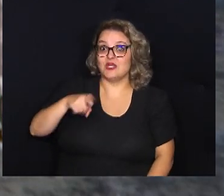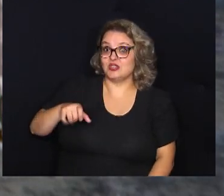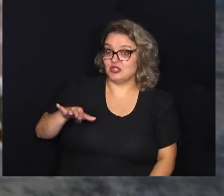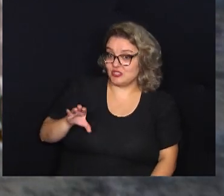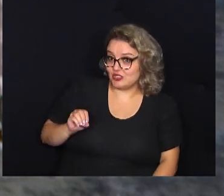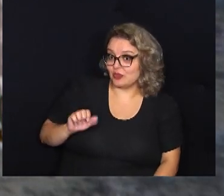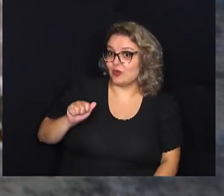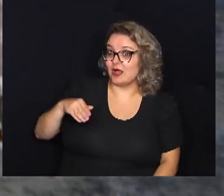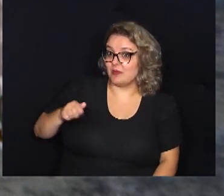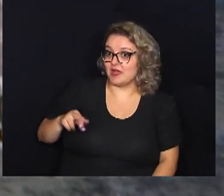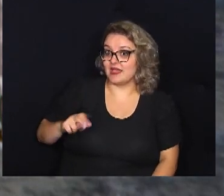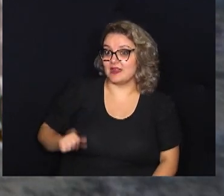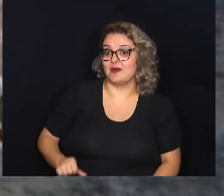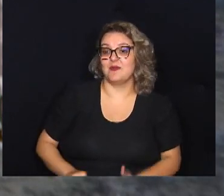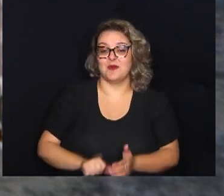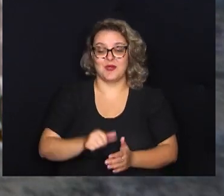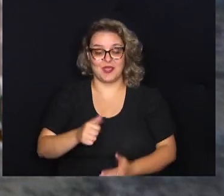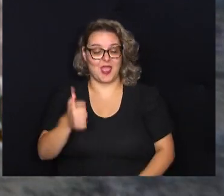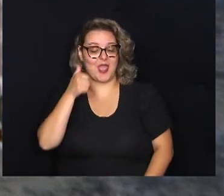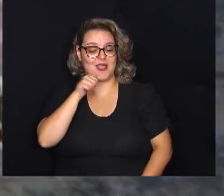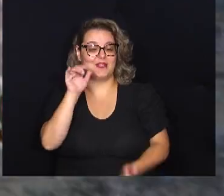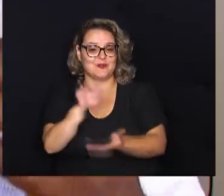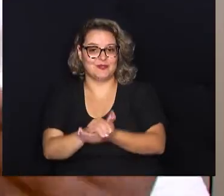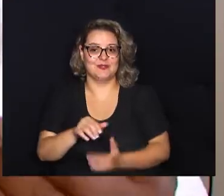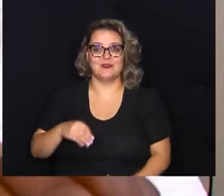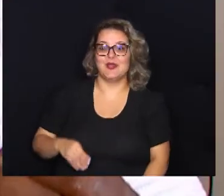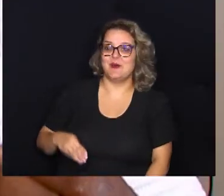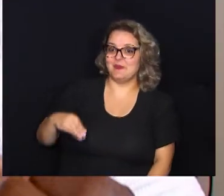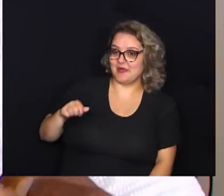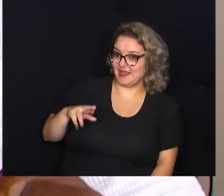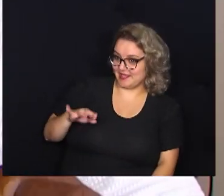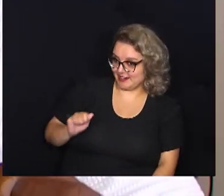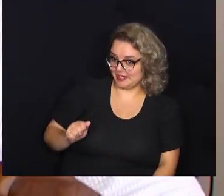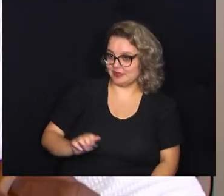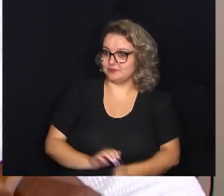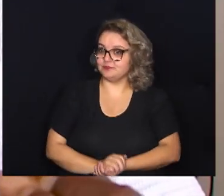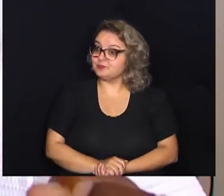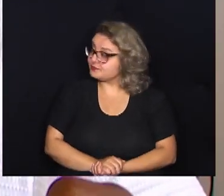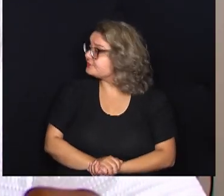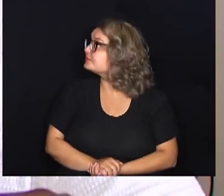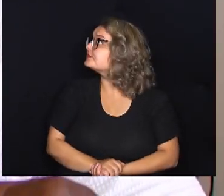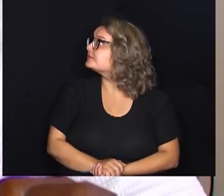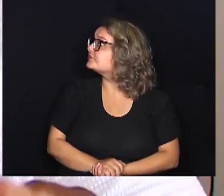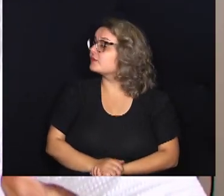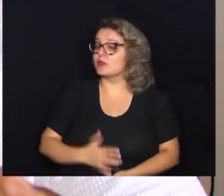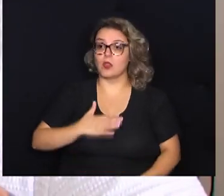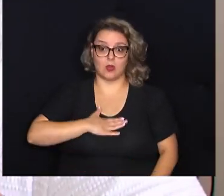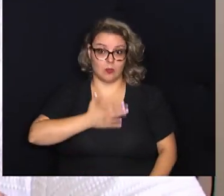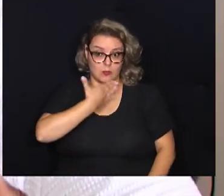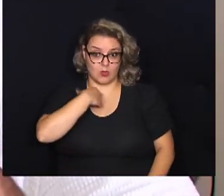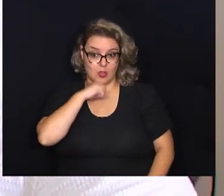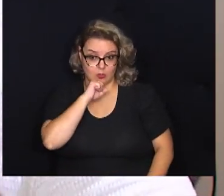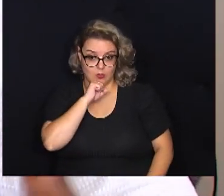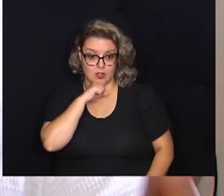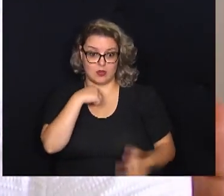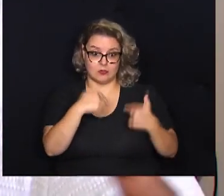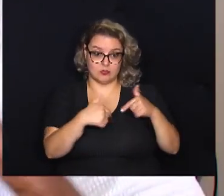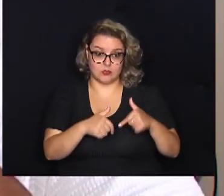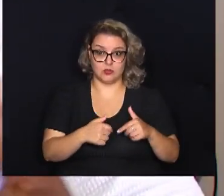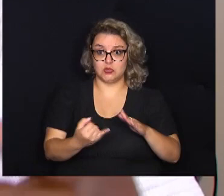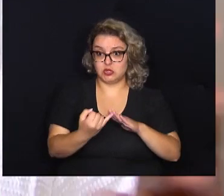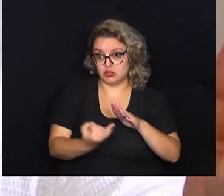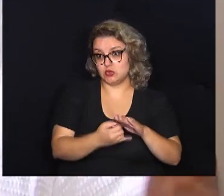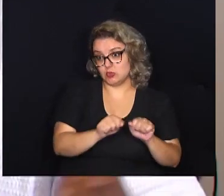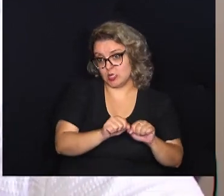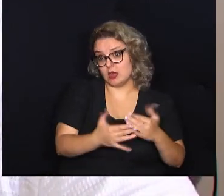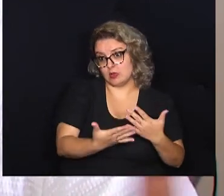e a primeira-dama, Marília Martorano do Amaral. Meu pai, ele sempre trabalhou no Instituto Agronômico. Então ele tinha uma